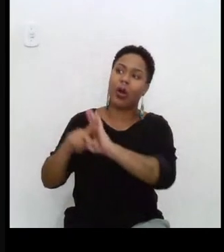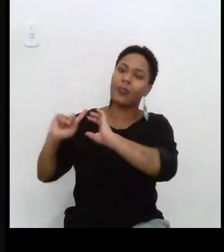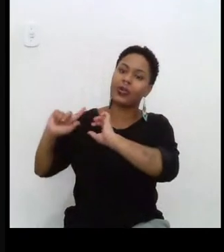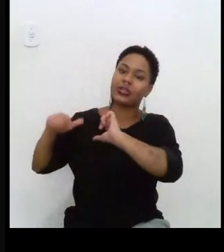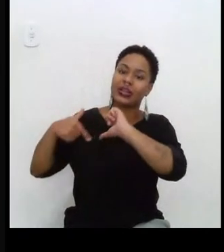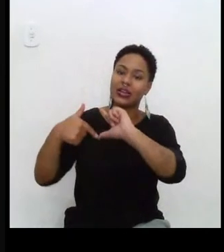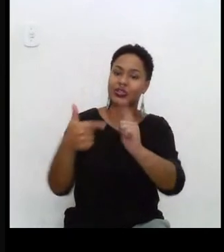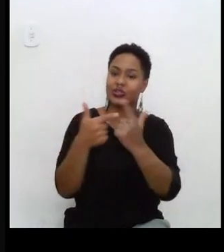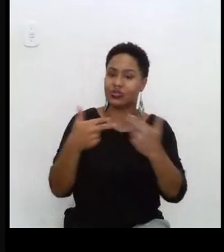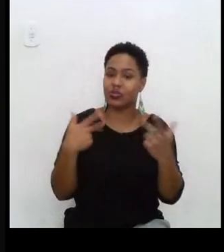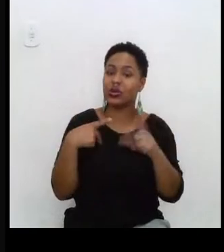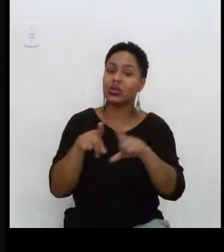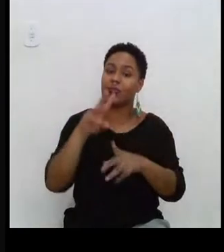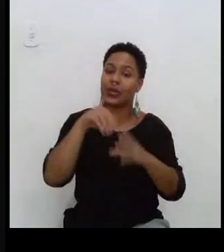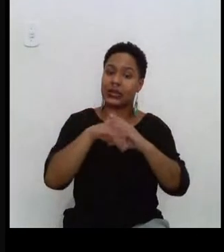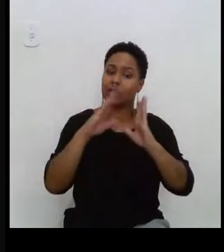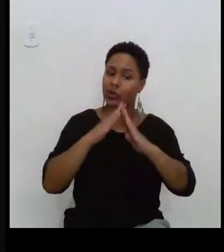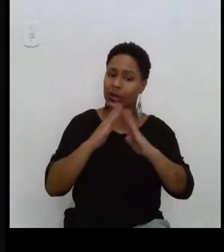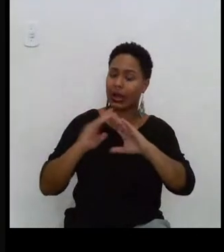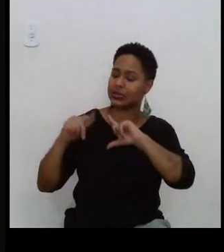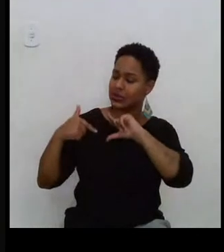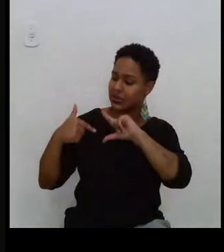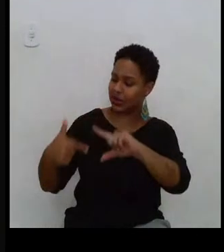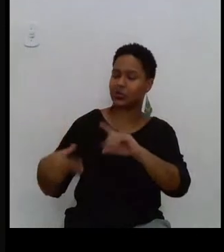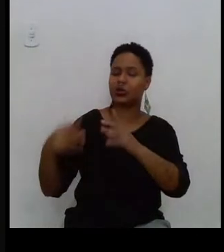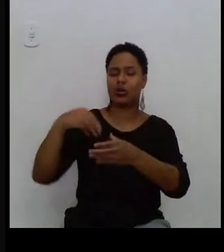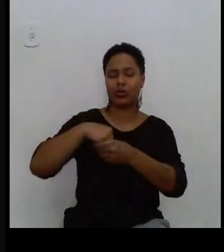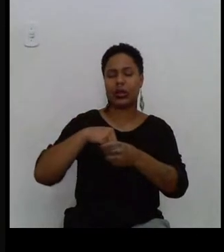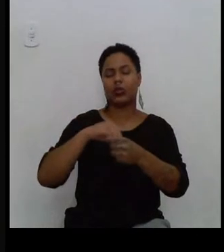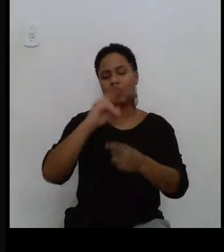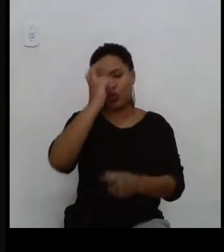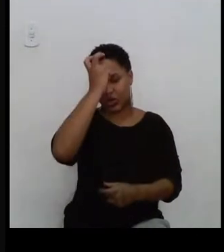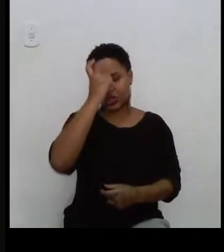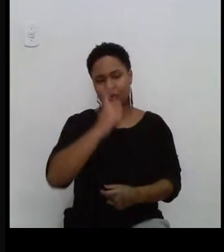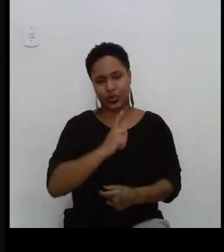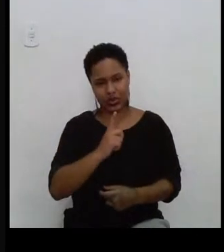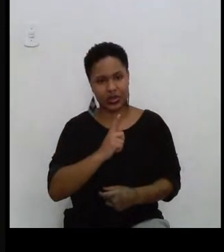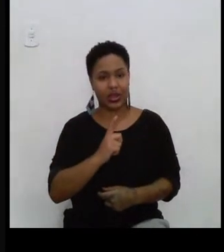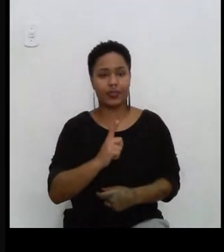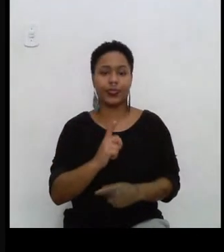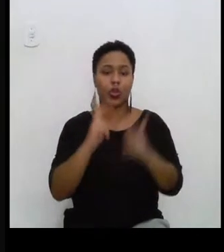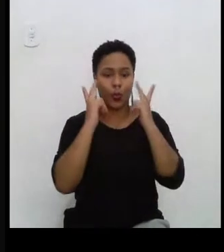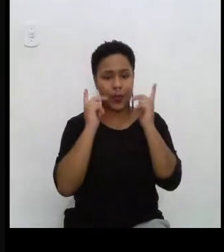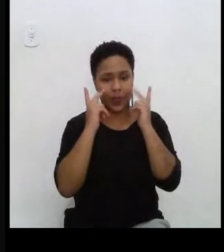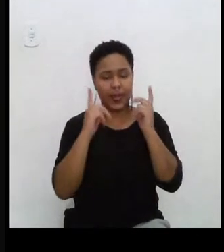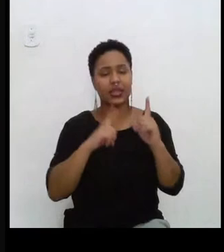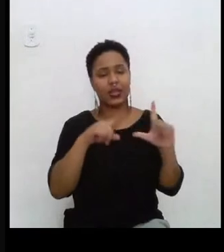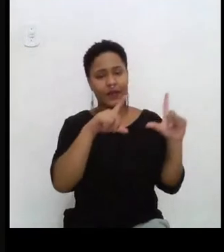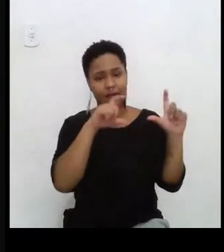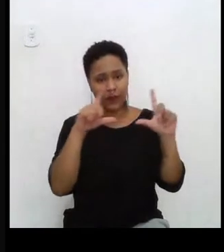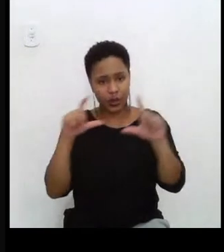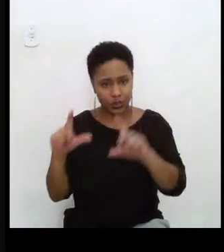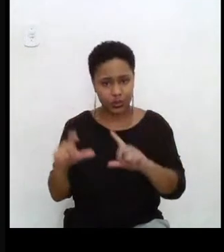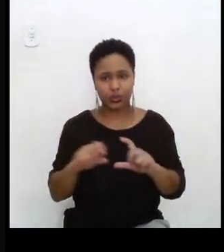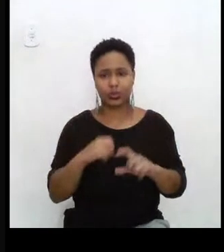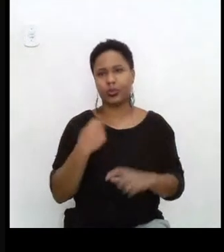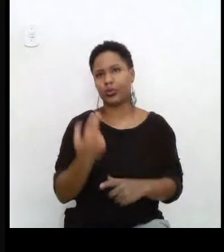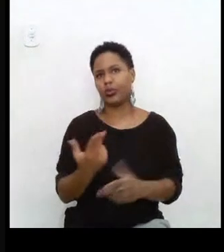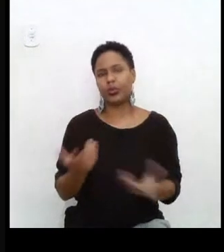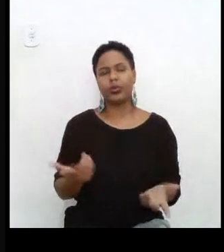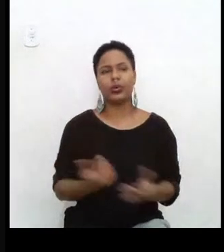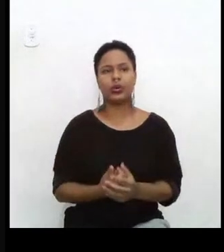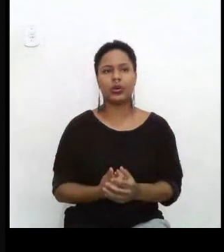Splinter Cell of just Now our turn and Run se